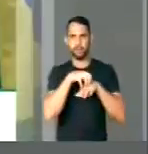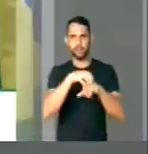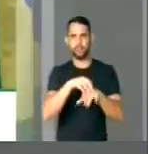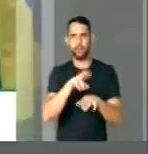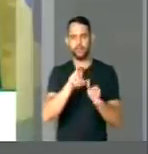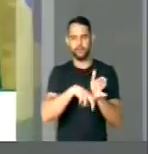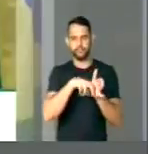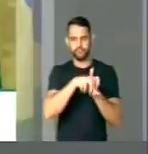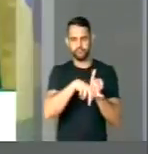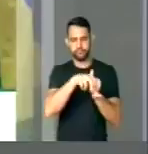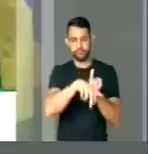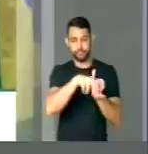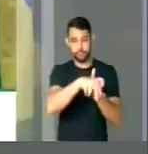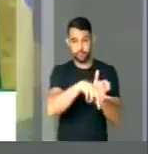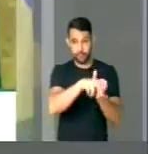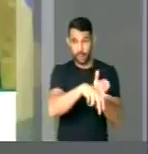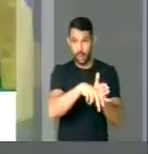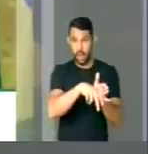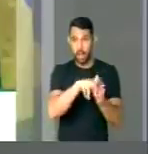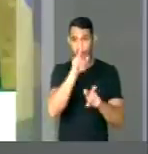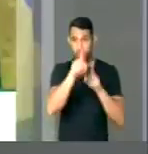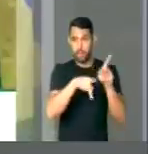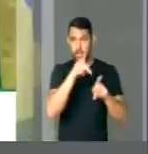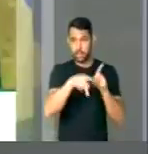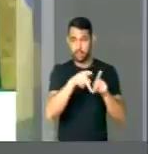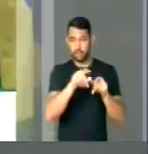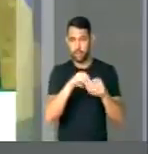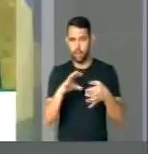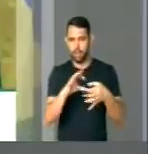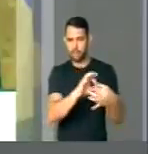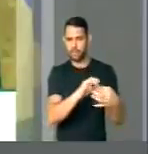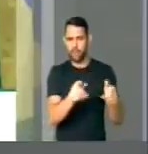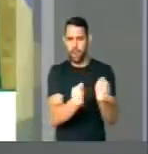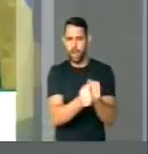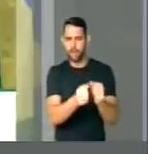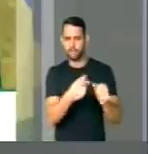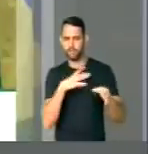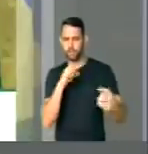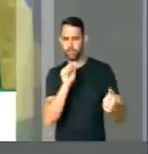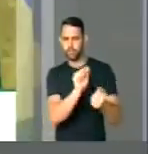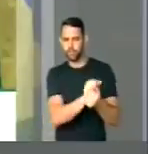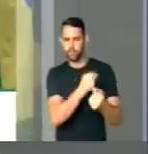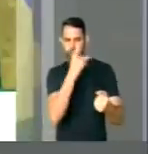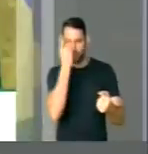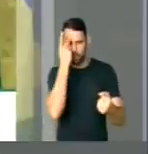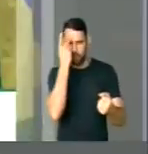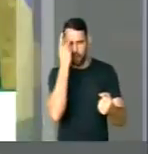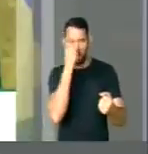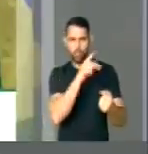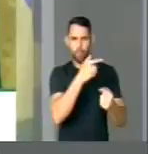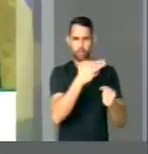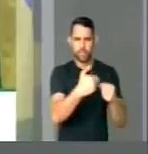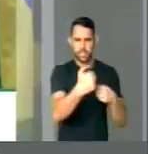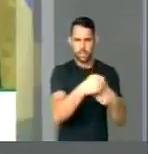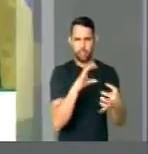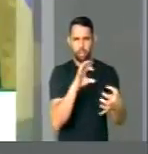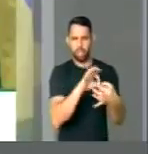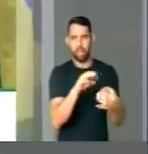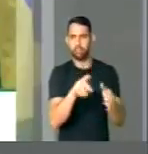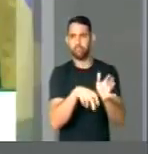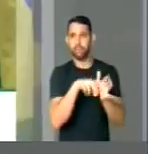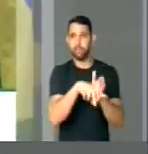Ferroviário a população daquela região na ligação com São Paulo haverá de ter um transporte não de alta